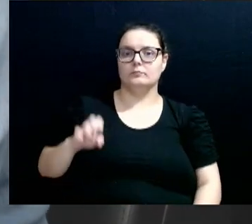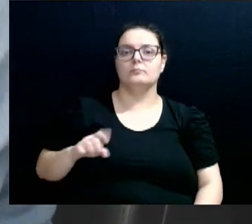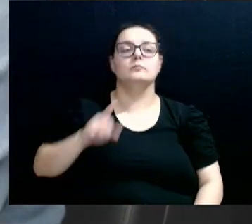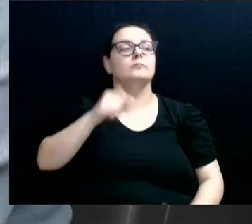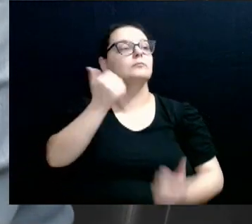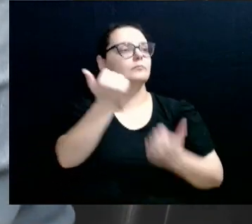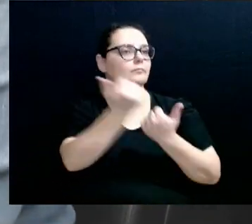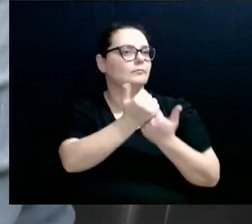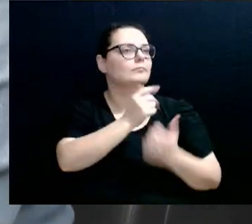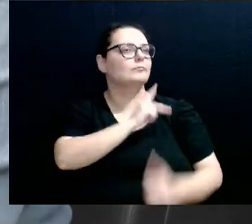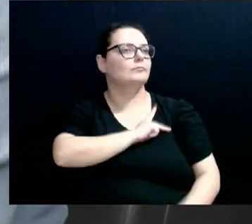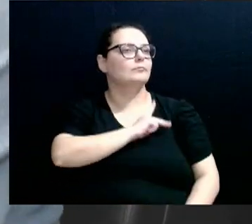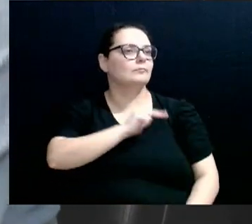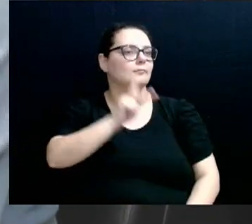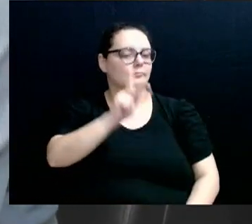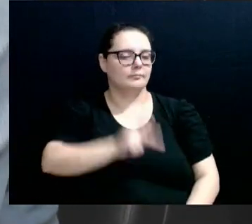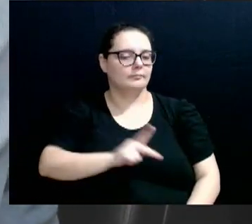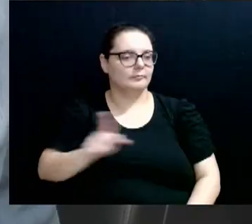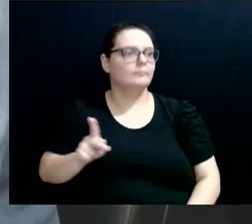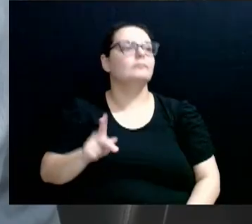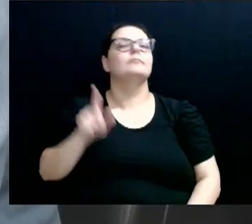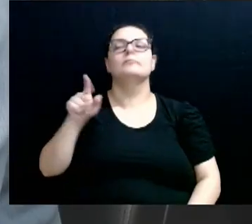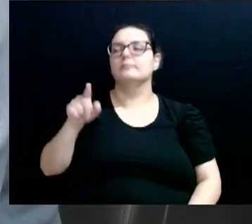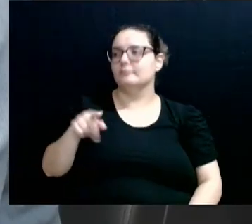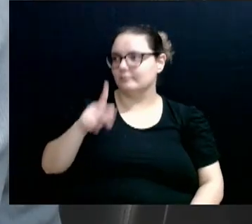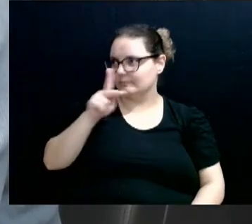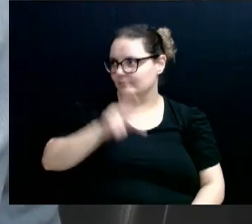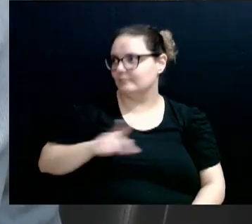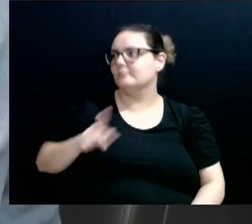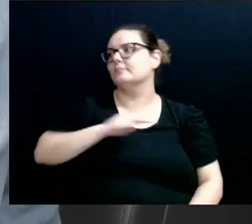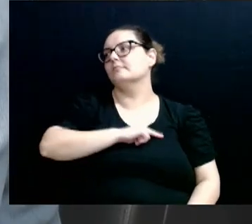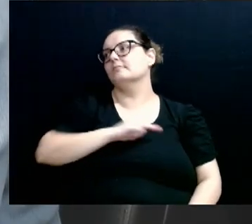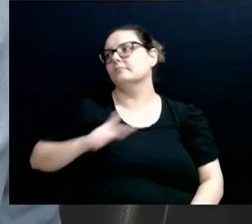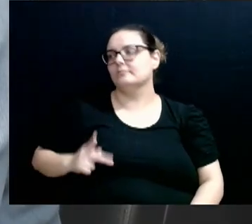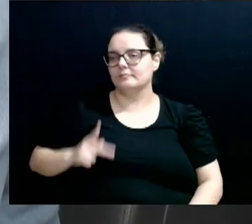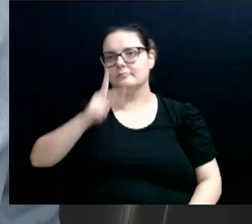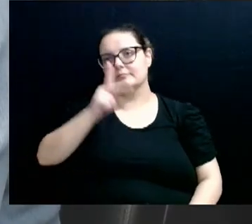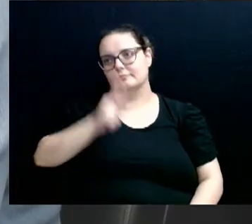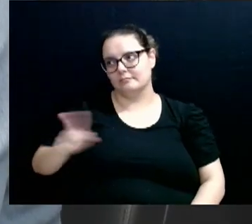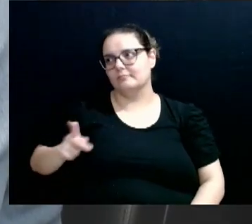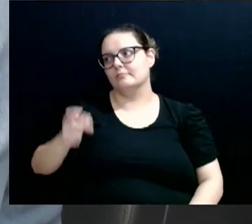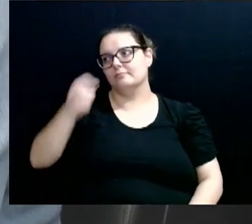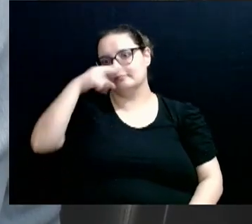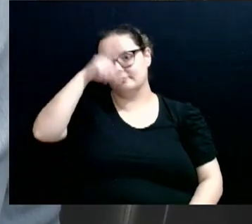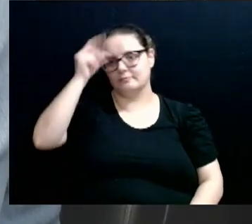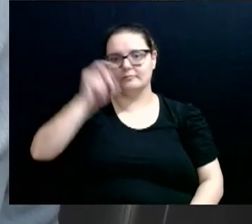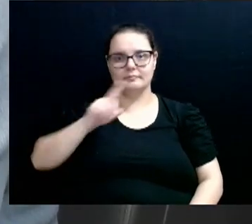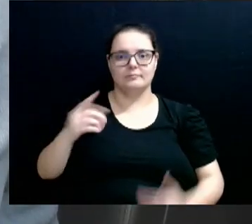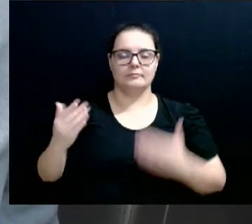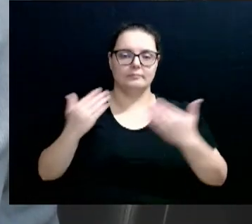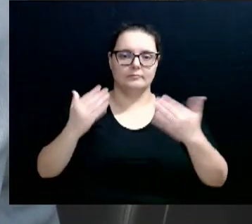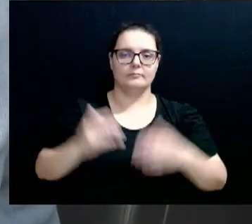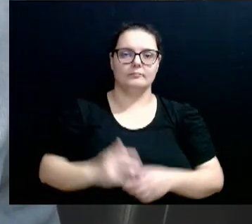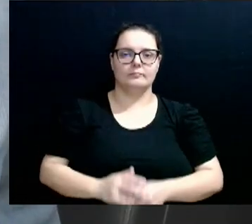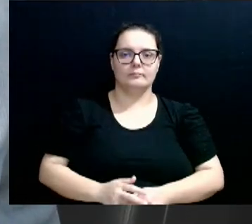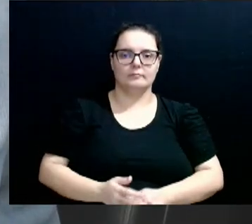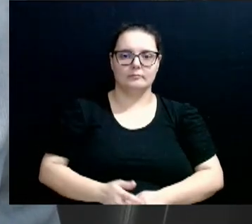O vice-prefeito, né? Isso. Claro que não estou comparando, mas seria